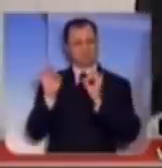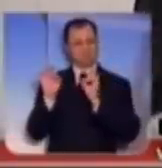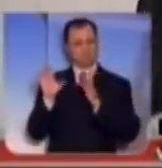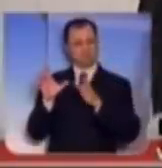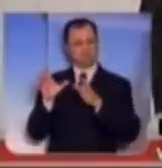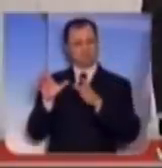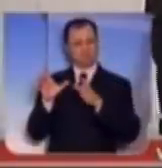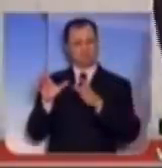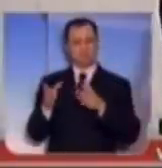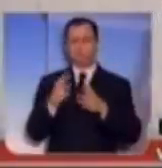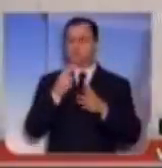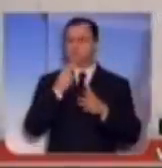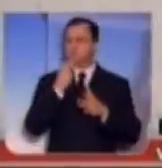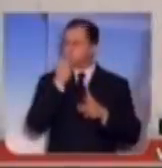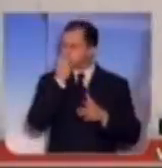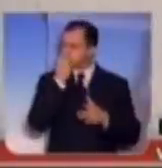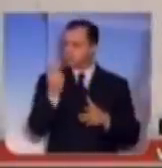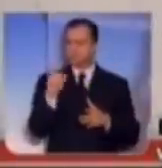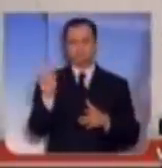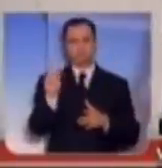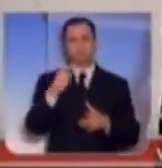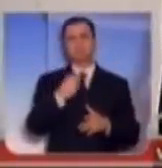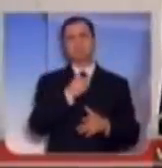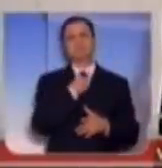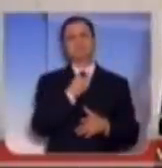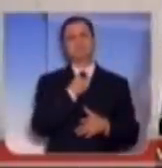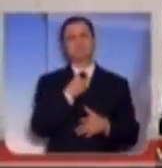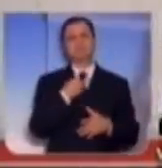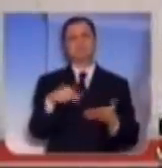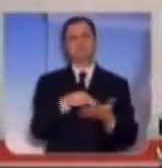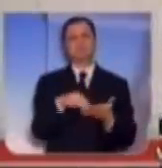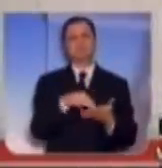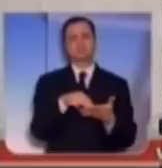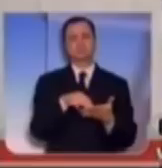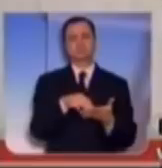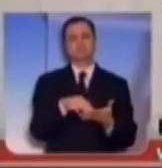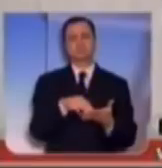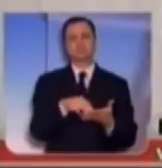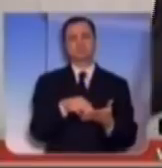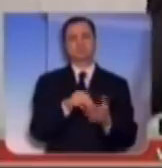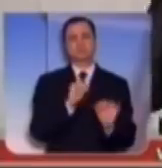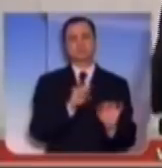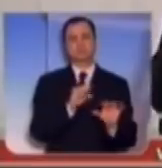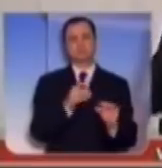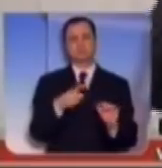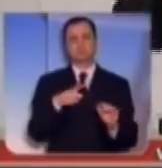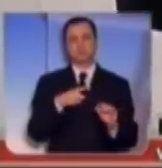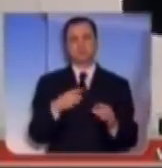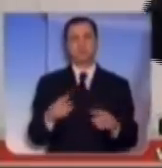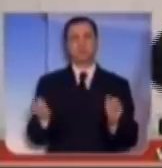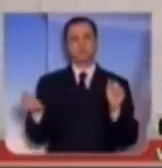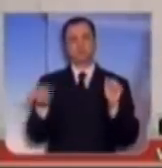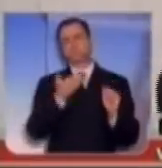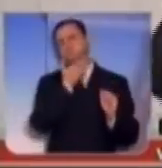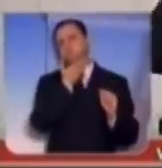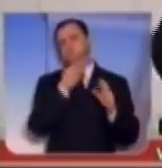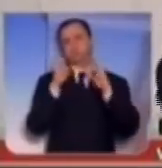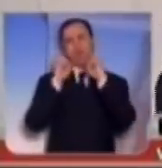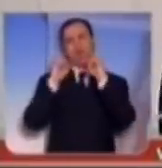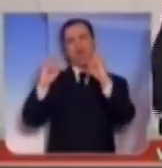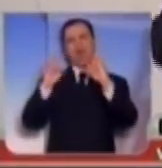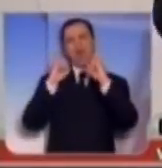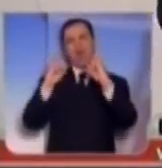não tem mais condições, senhor presidente, de ser o secretário municipal de educação. Então, eu faço coro também,